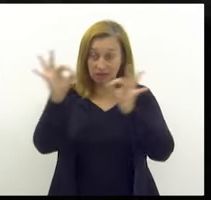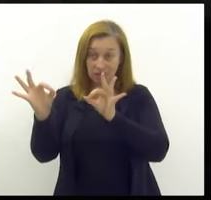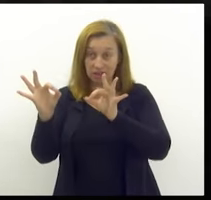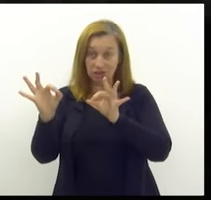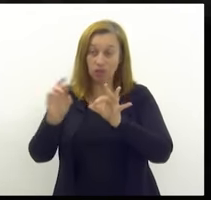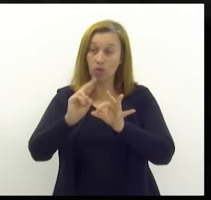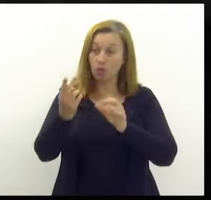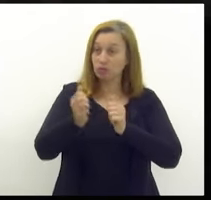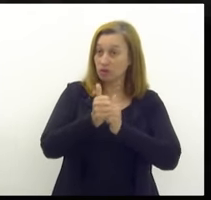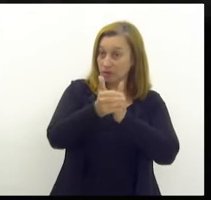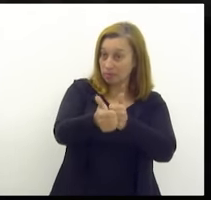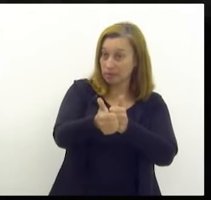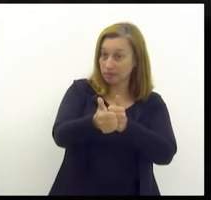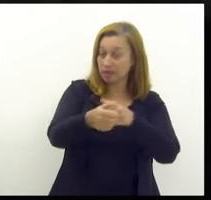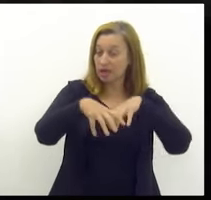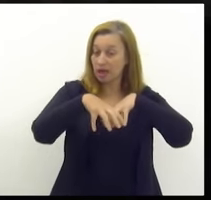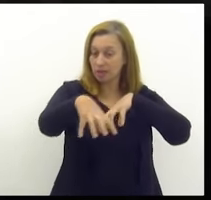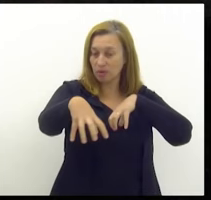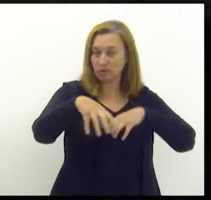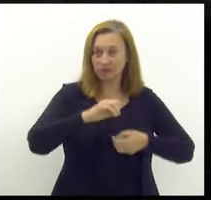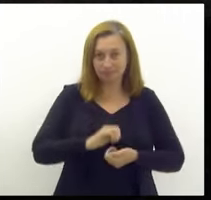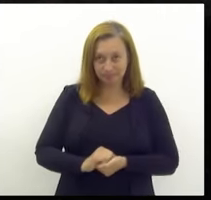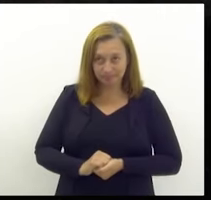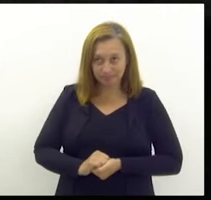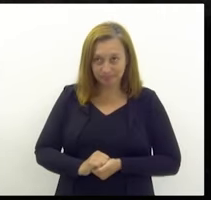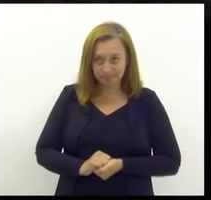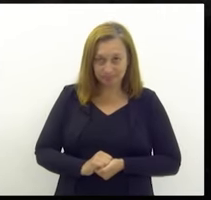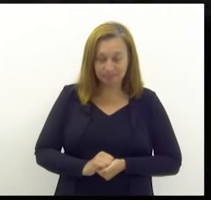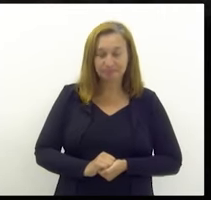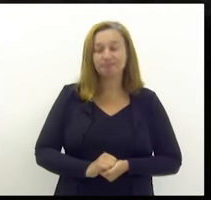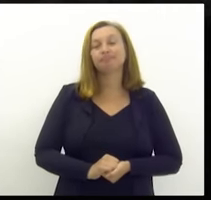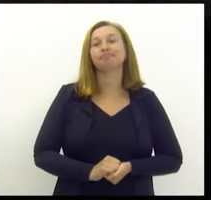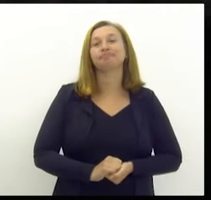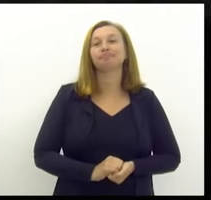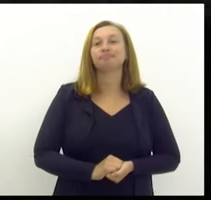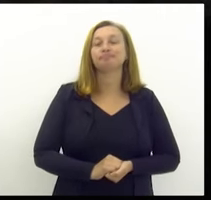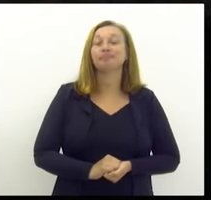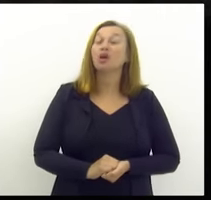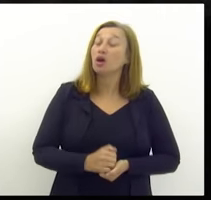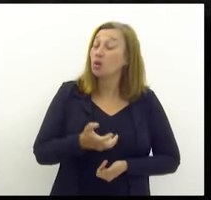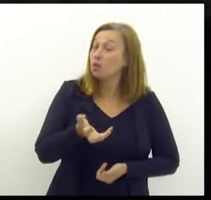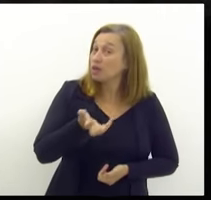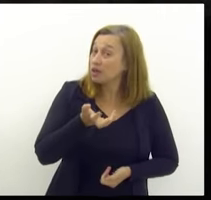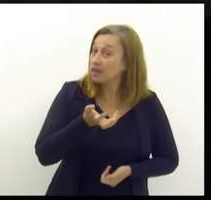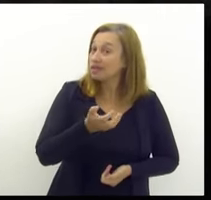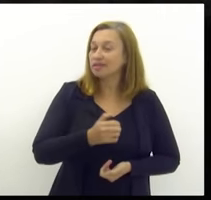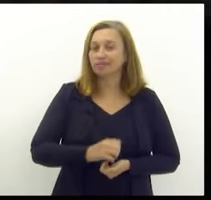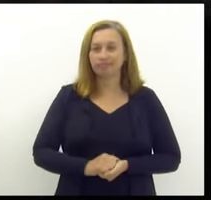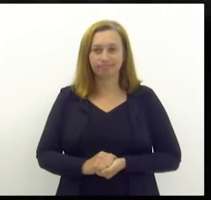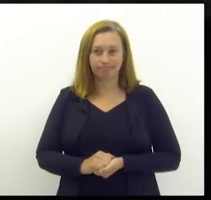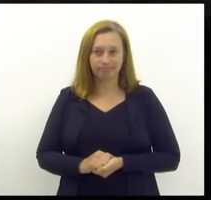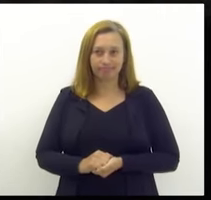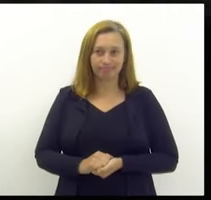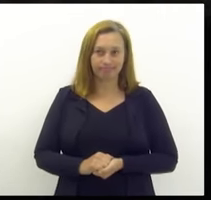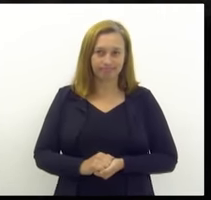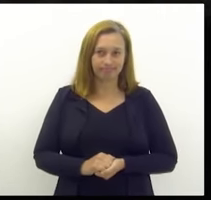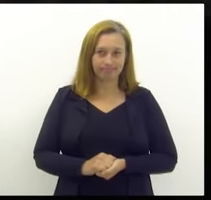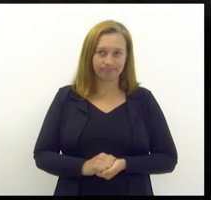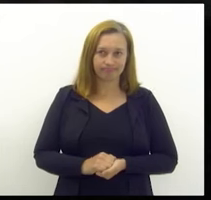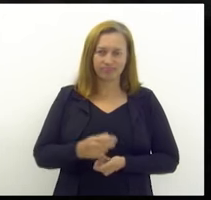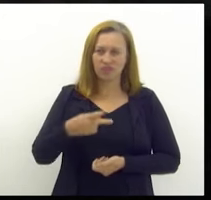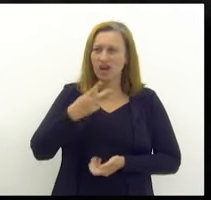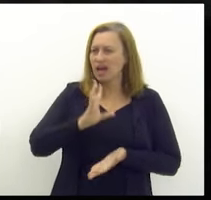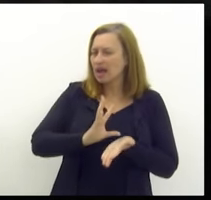acompanham de forma remota eu queria dizer que a